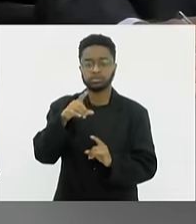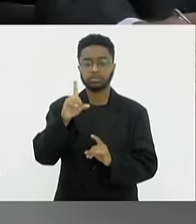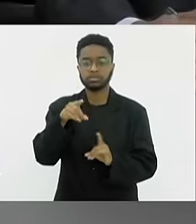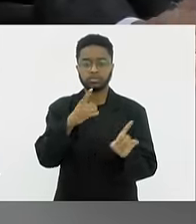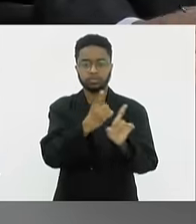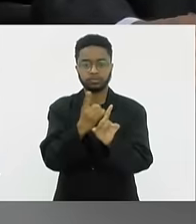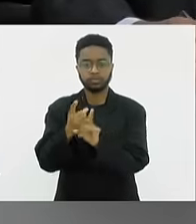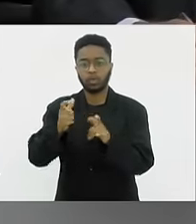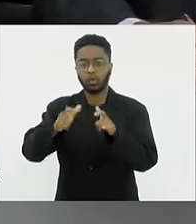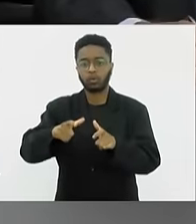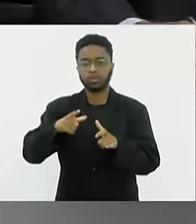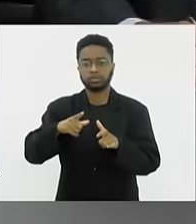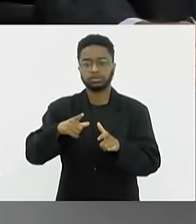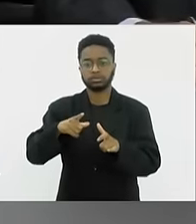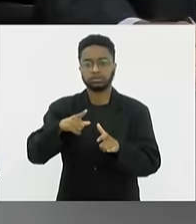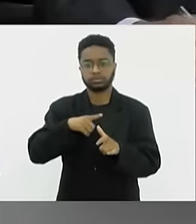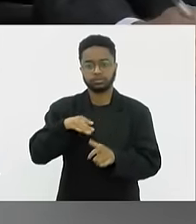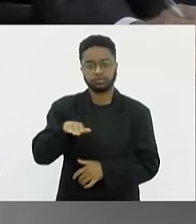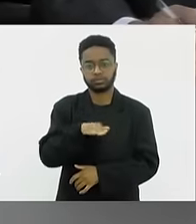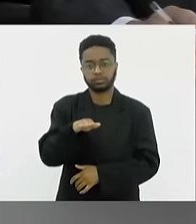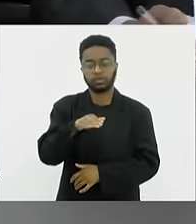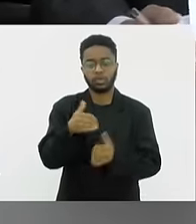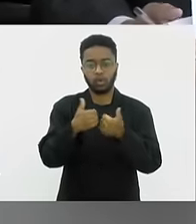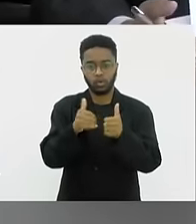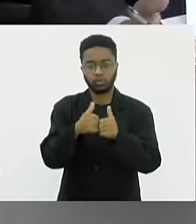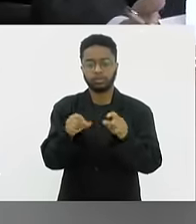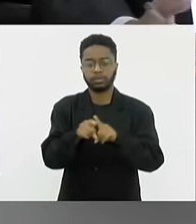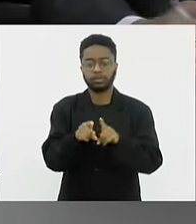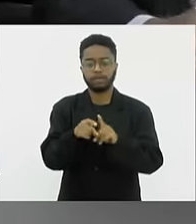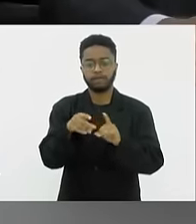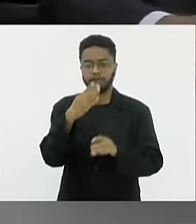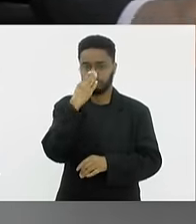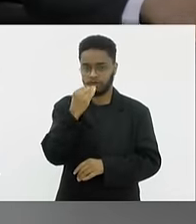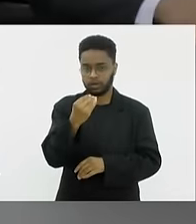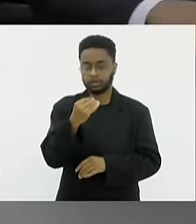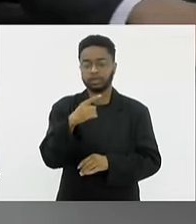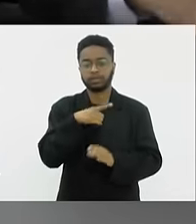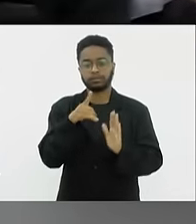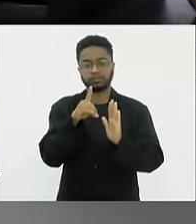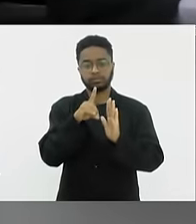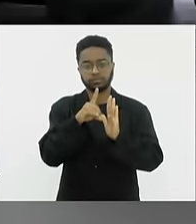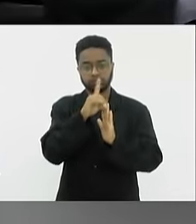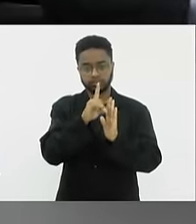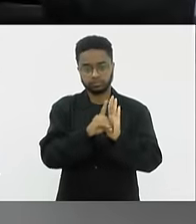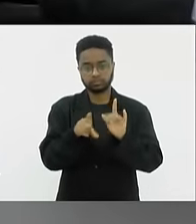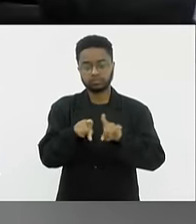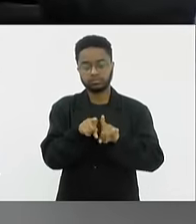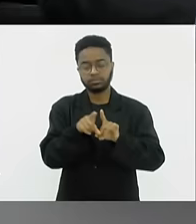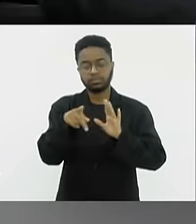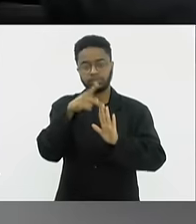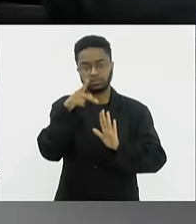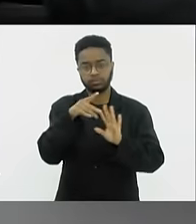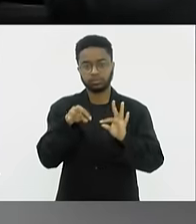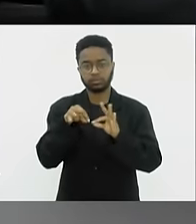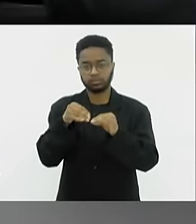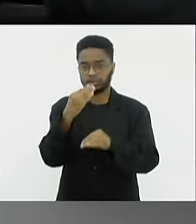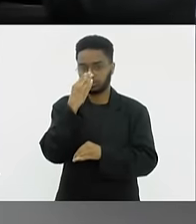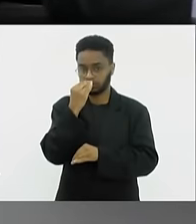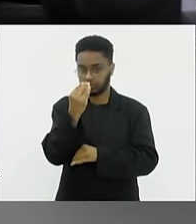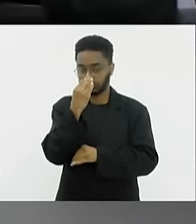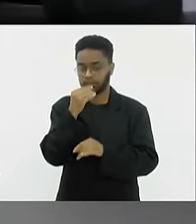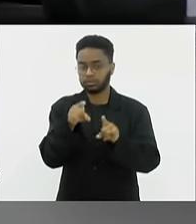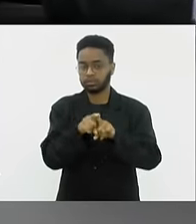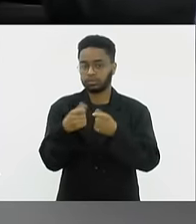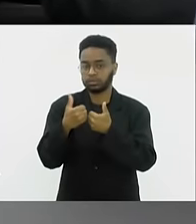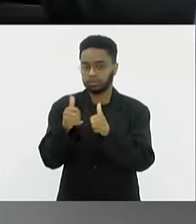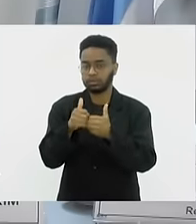vans. Por força do decreto e portarias, todos os ônibus e vans eles reportam a localização